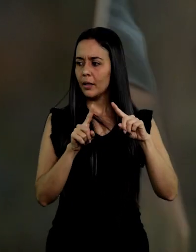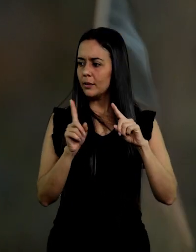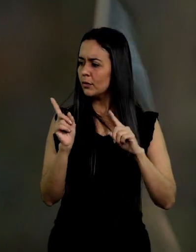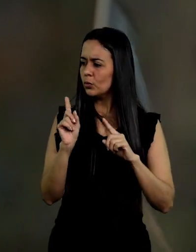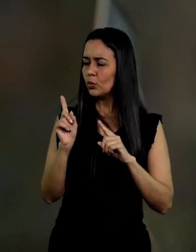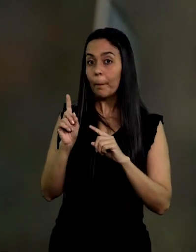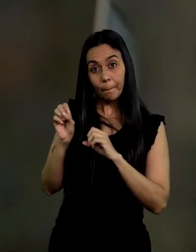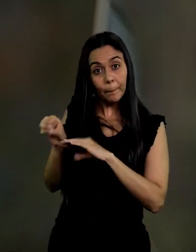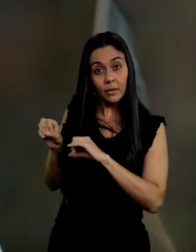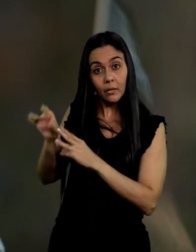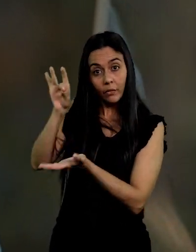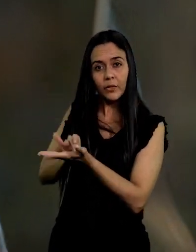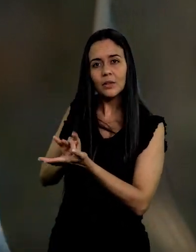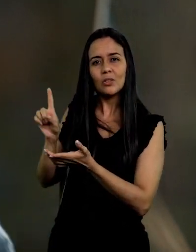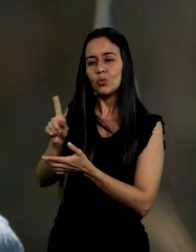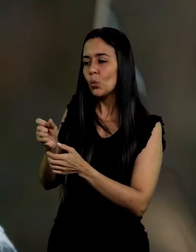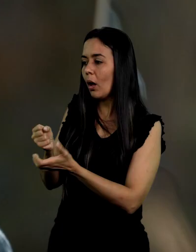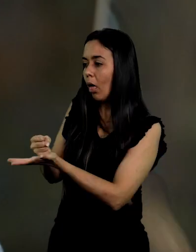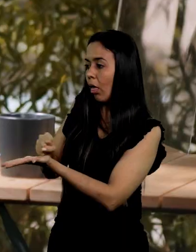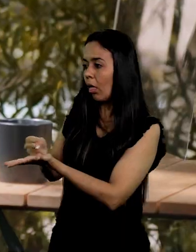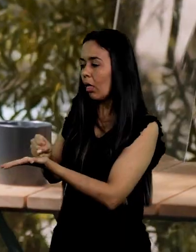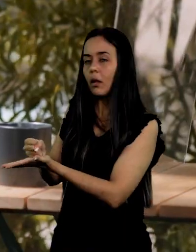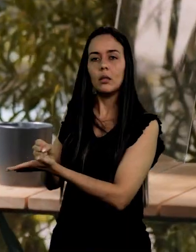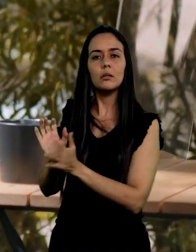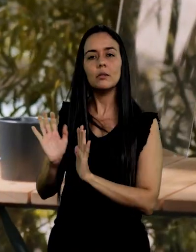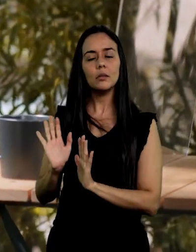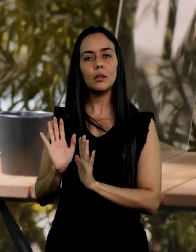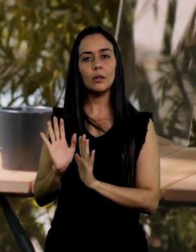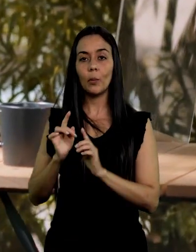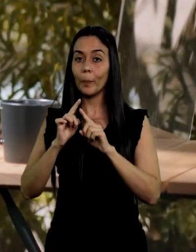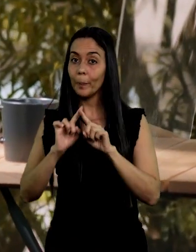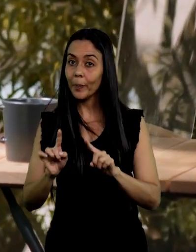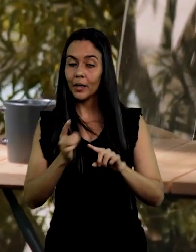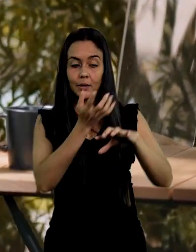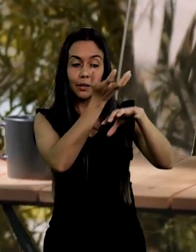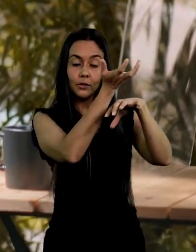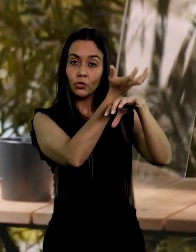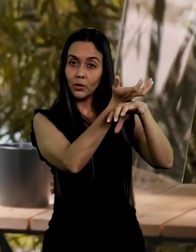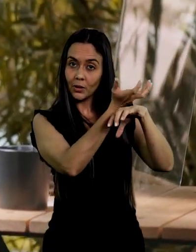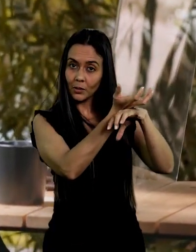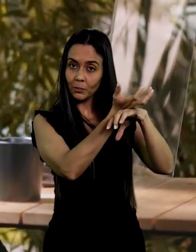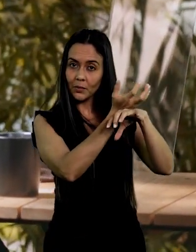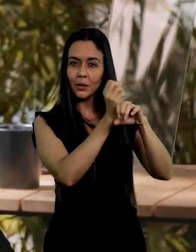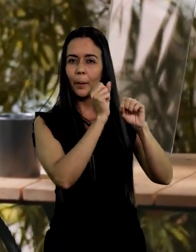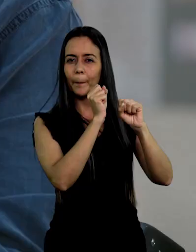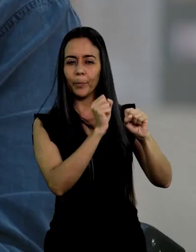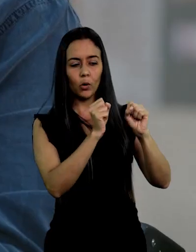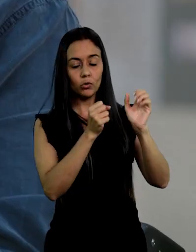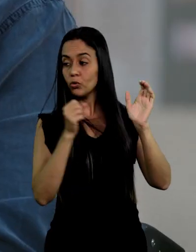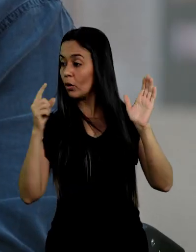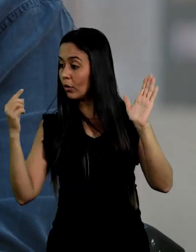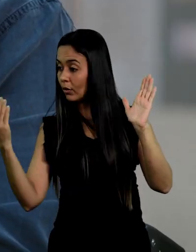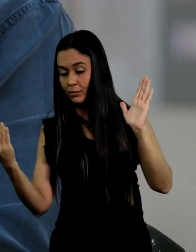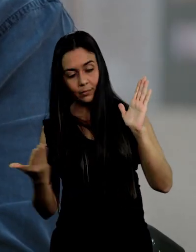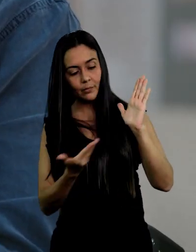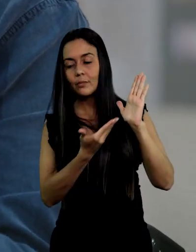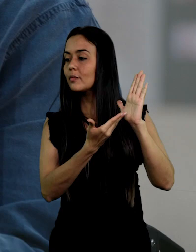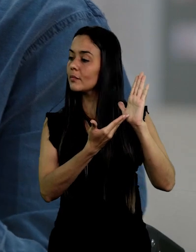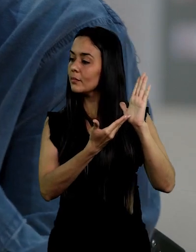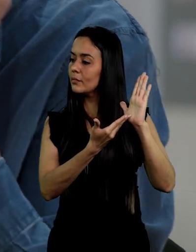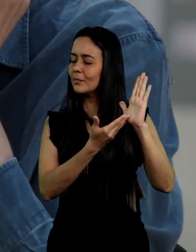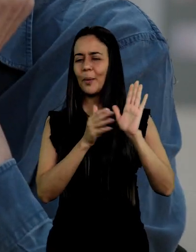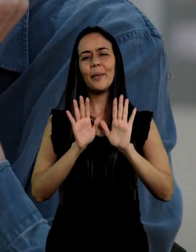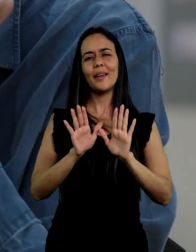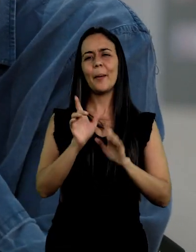corpo e alma, né? Poderia ser, né, cada disciplina uma espécie de lente. Desculpa, né? só fazer um... Olha o nome, disciplina,